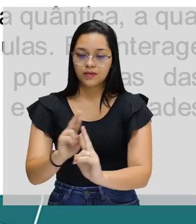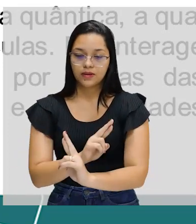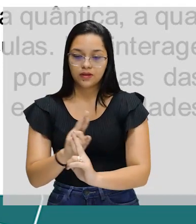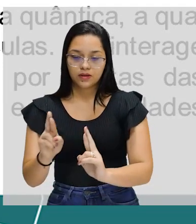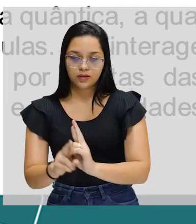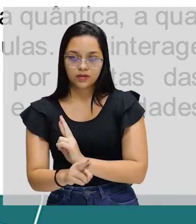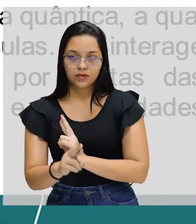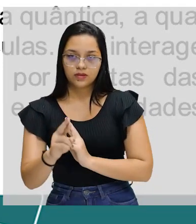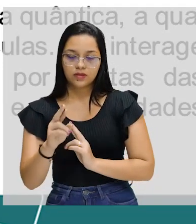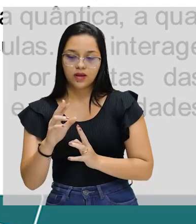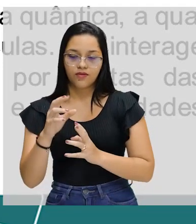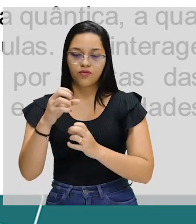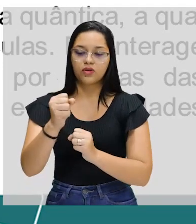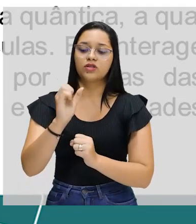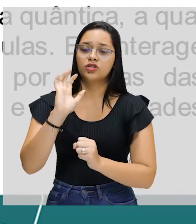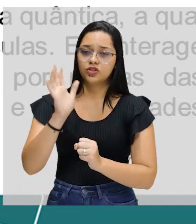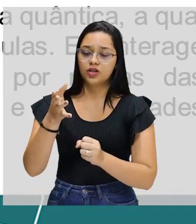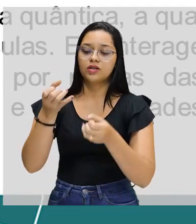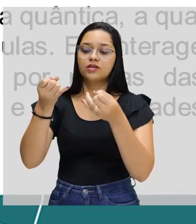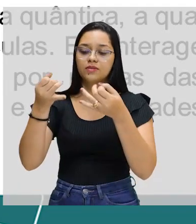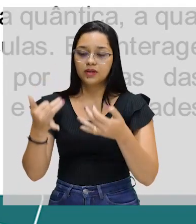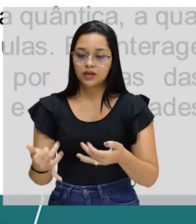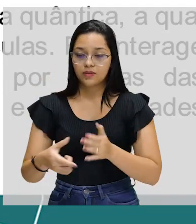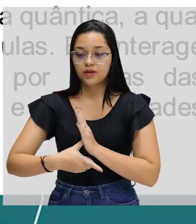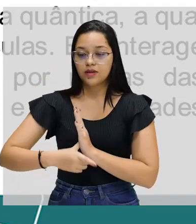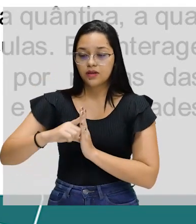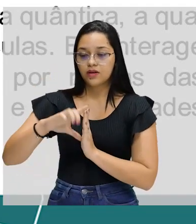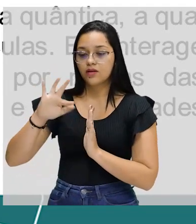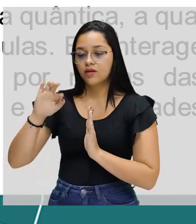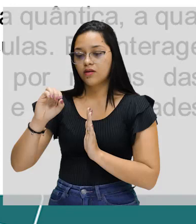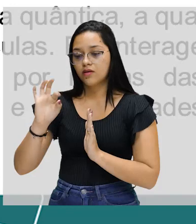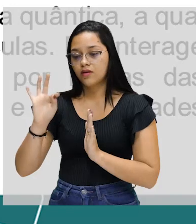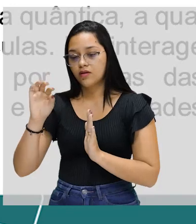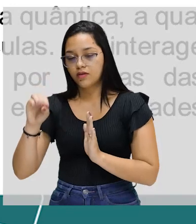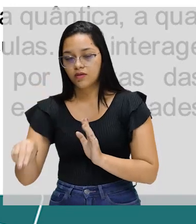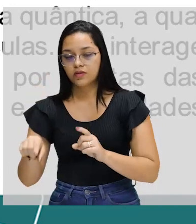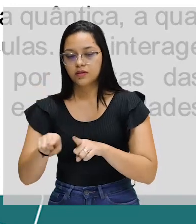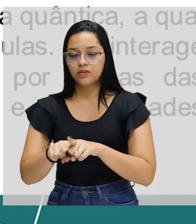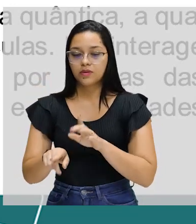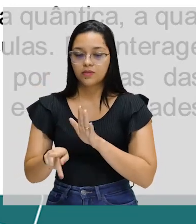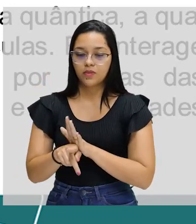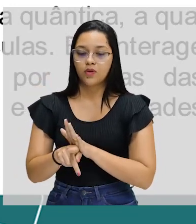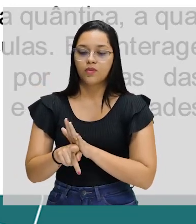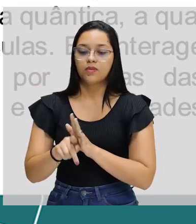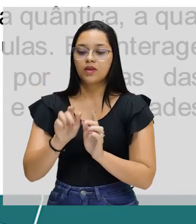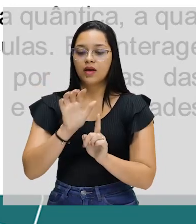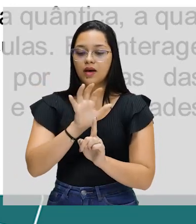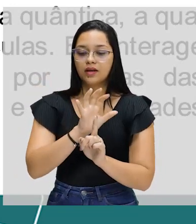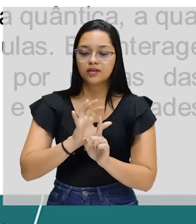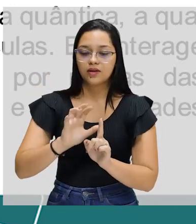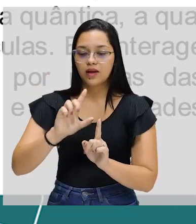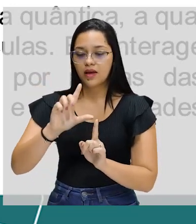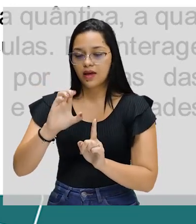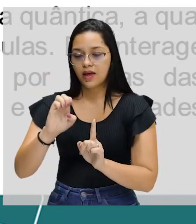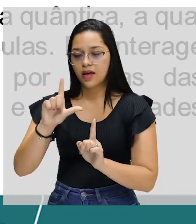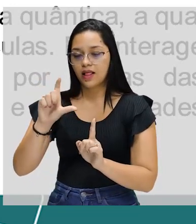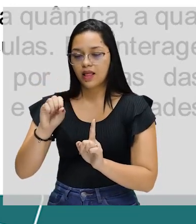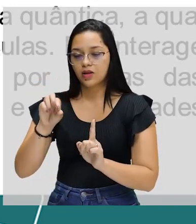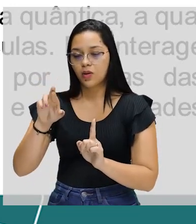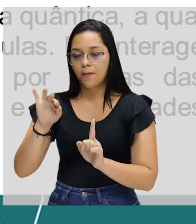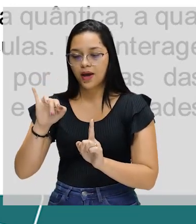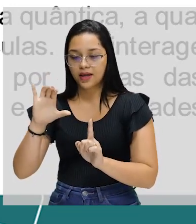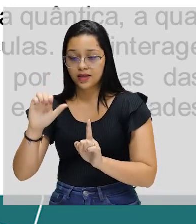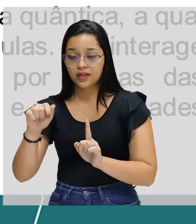força eletromagnética, já falamos isso anteriormente, certo? O fóton também é um quanto da radiação eletromagnética, que é a luz,